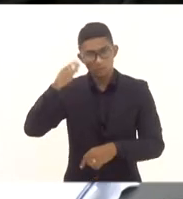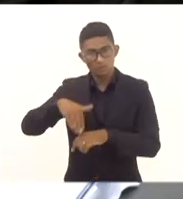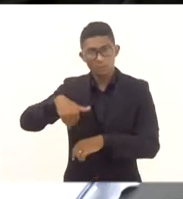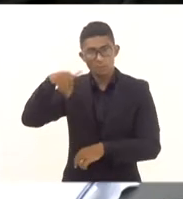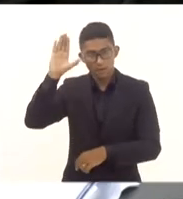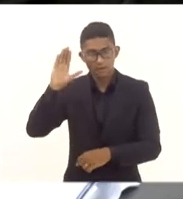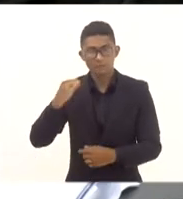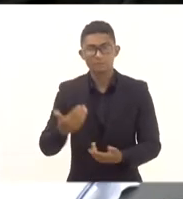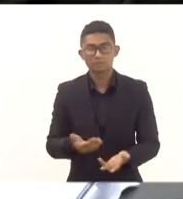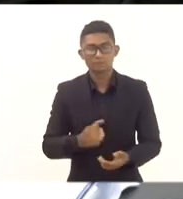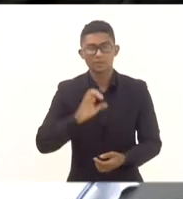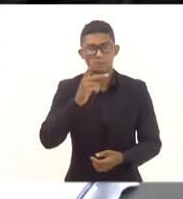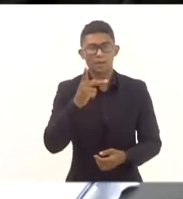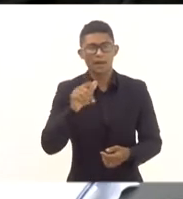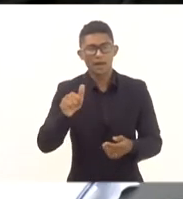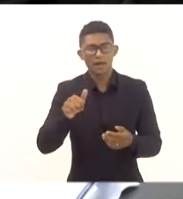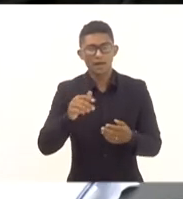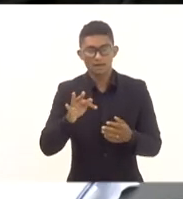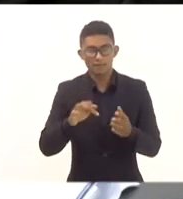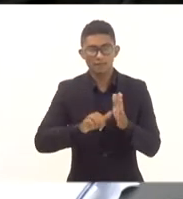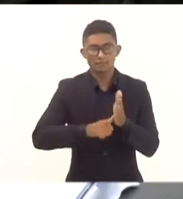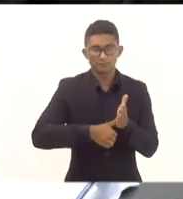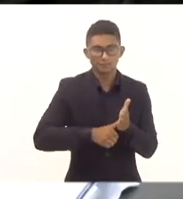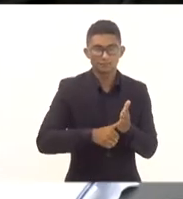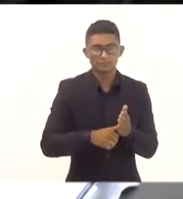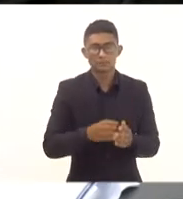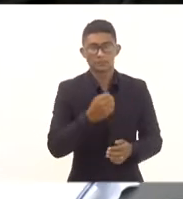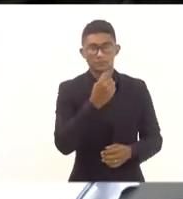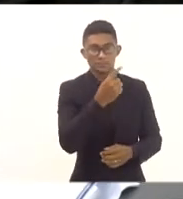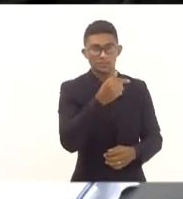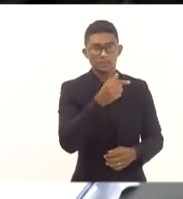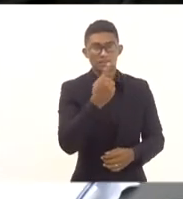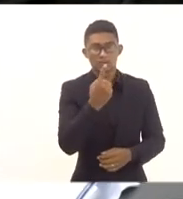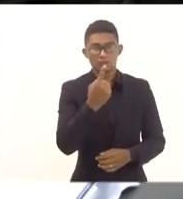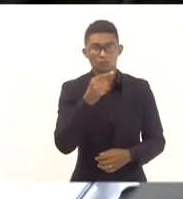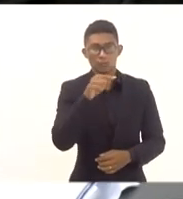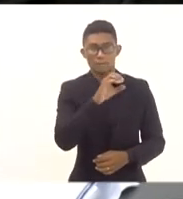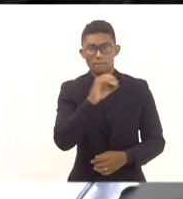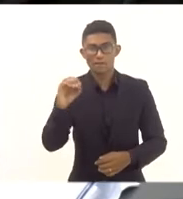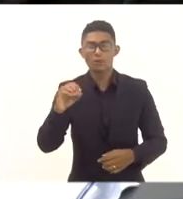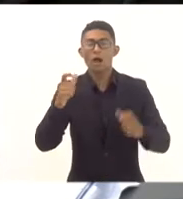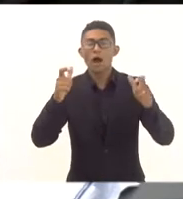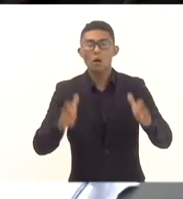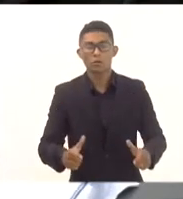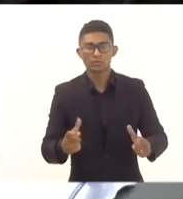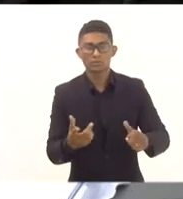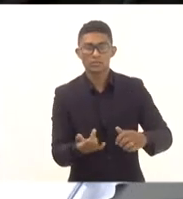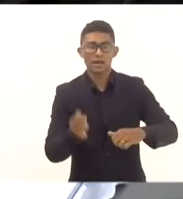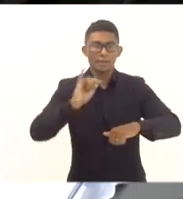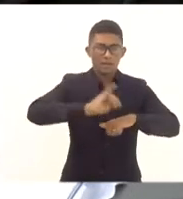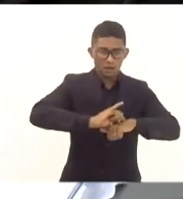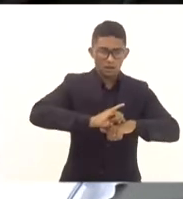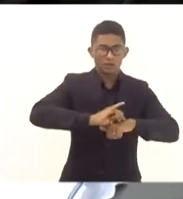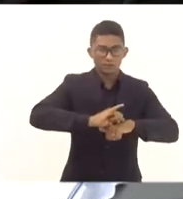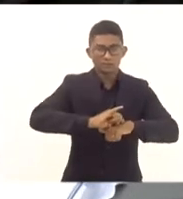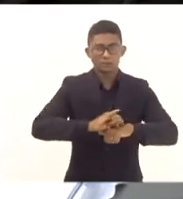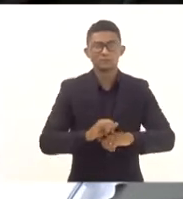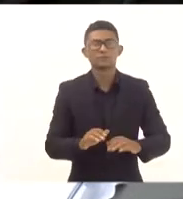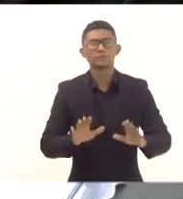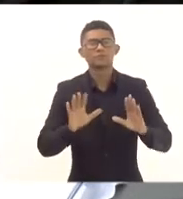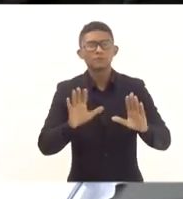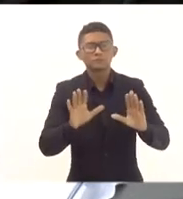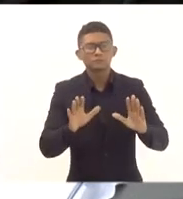CPF sendo 71 1725 na capital né Essa diminuição